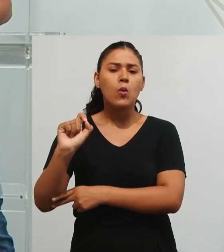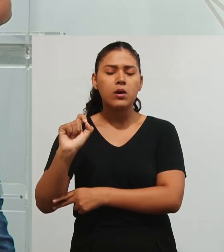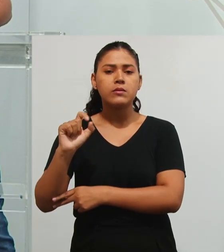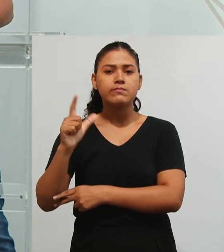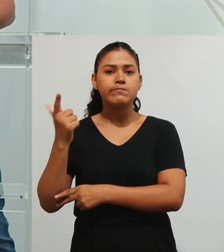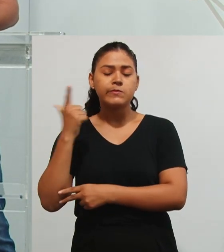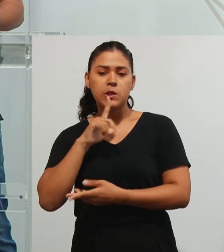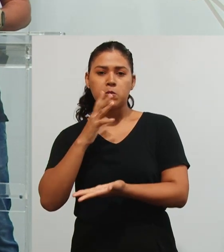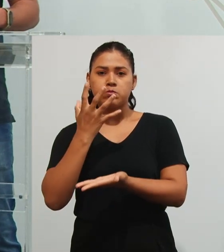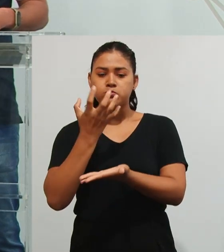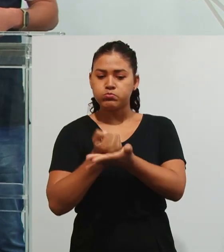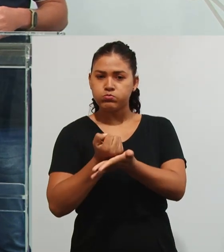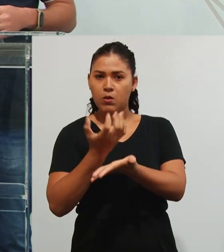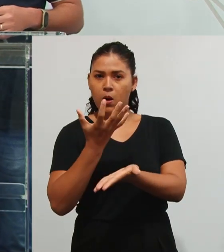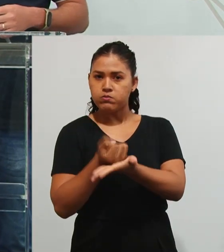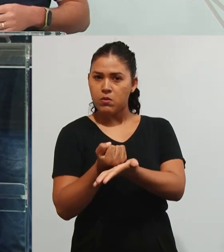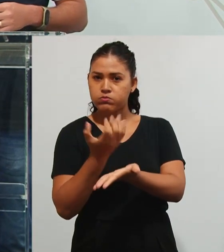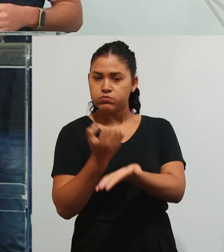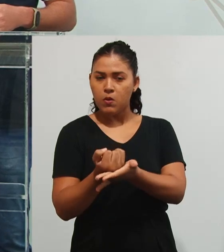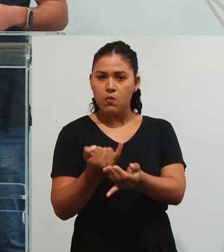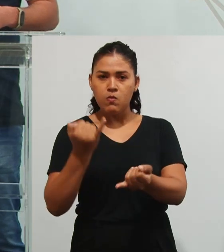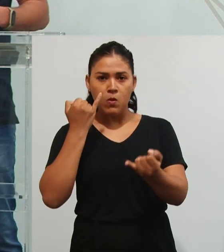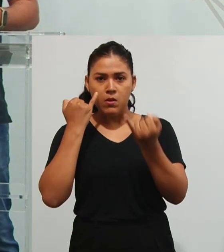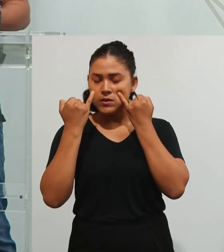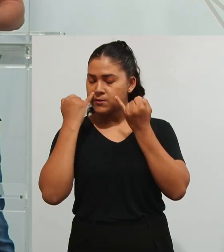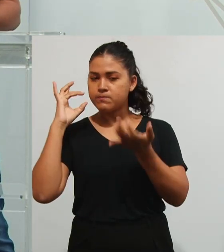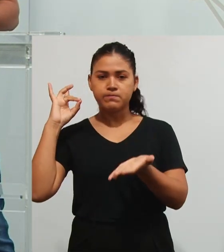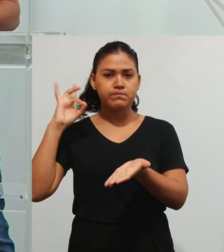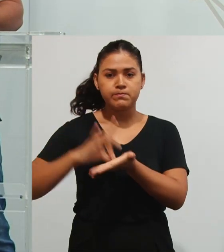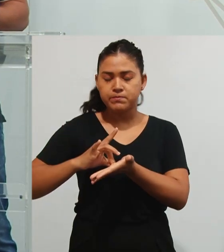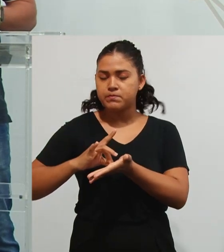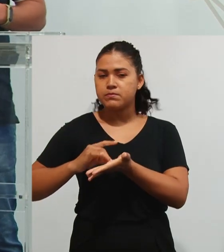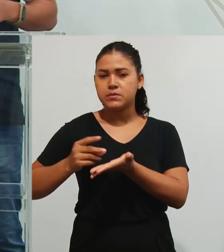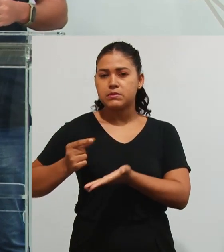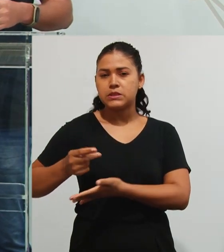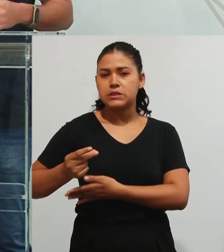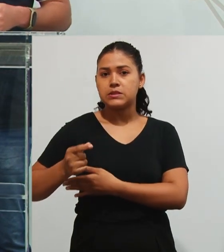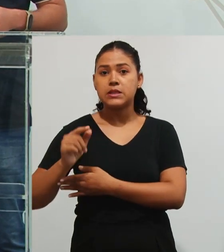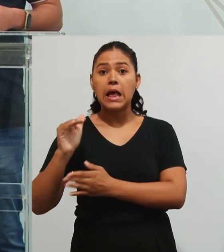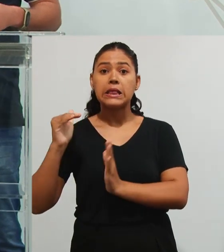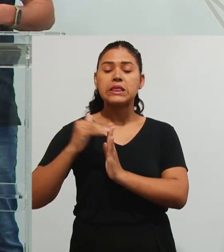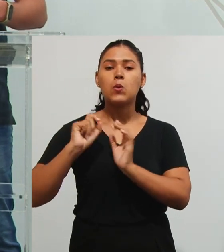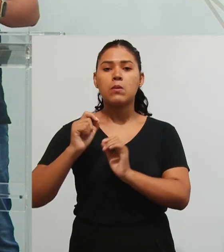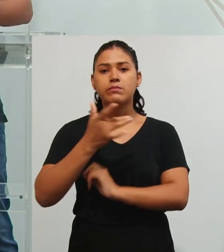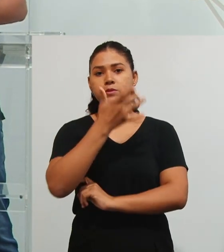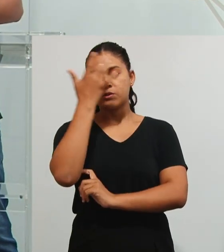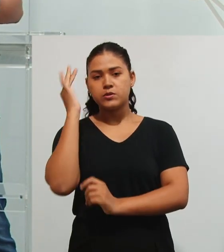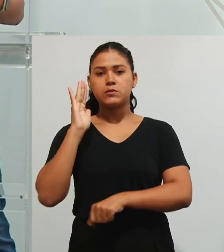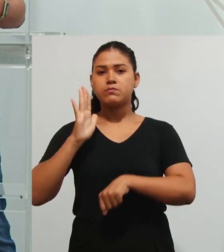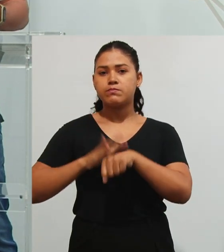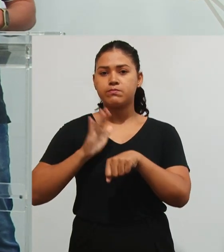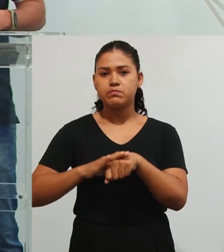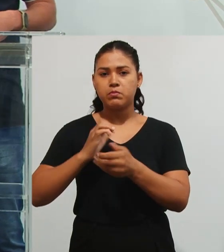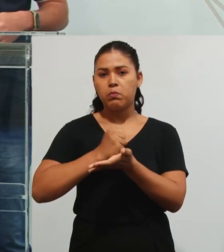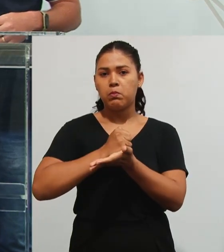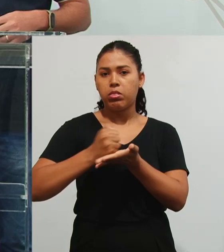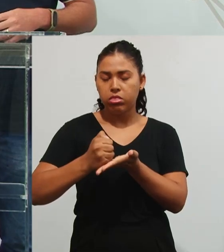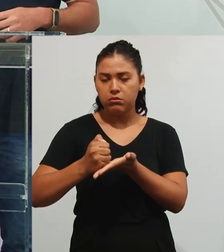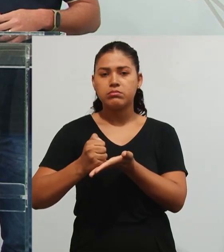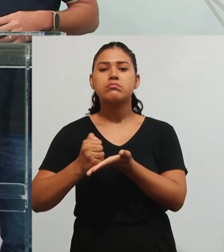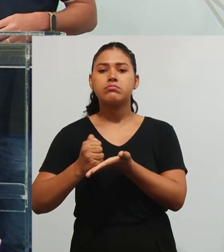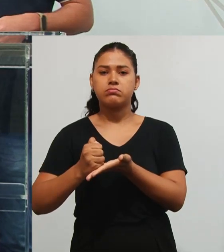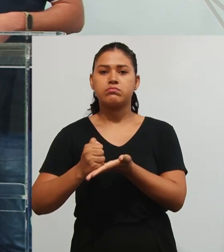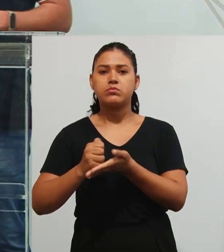forma permanente até que o usuário exclua de forma deliberada, né? Então, eu quero remover esse arquivo do meu